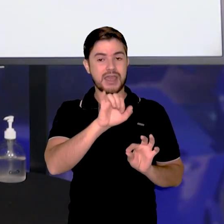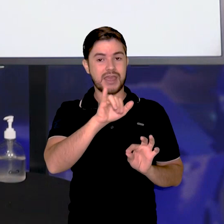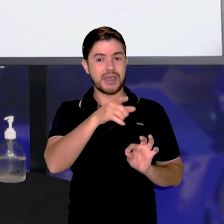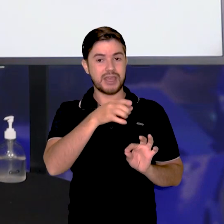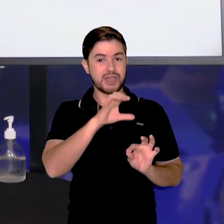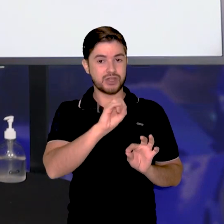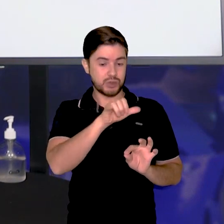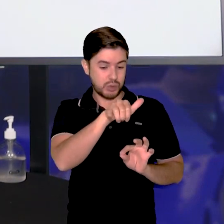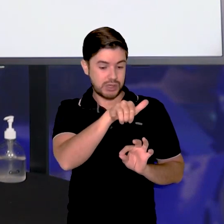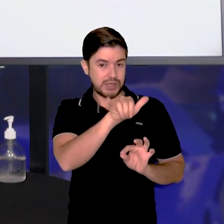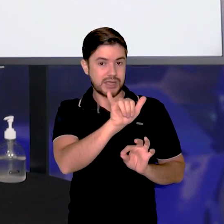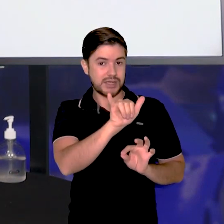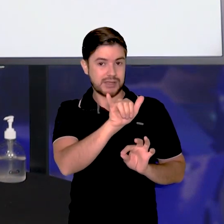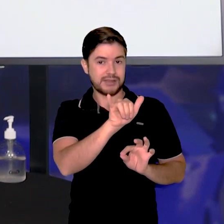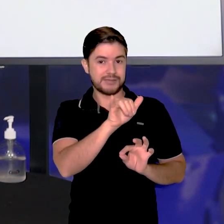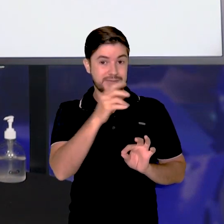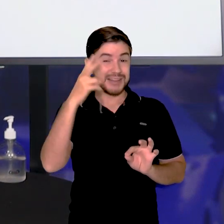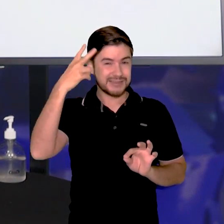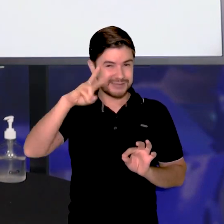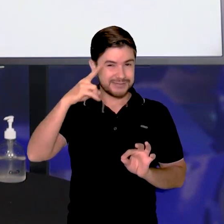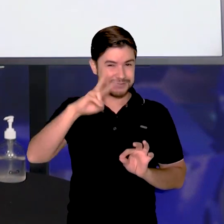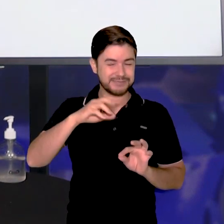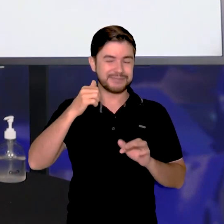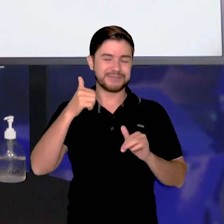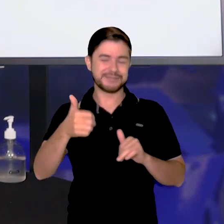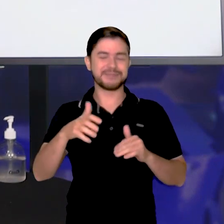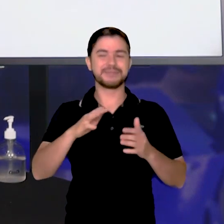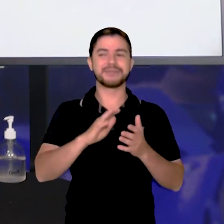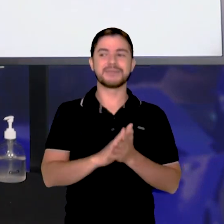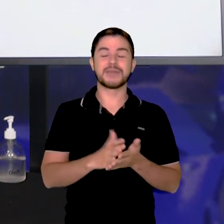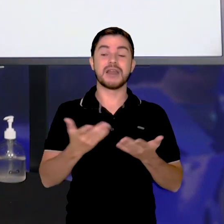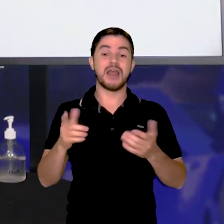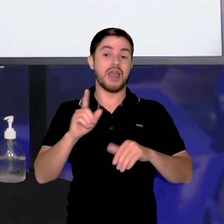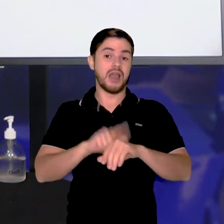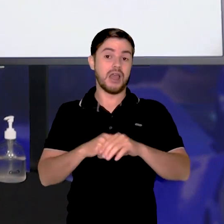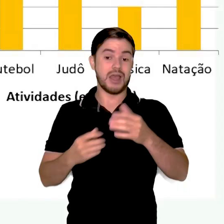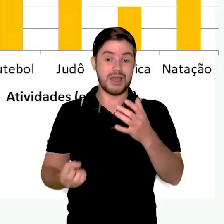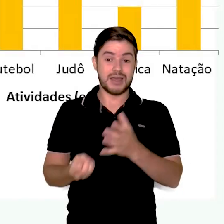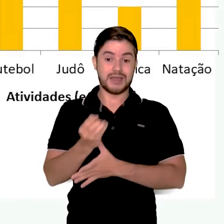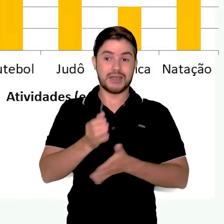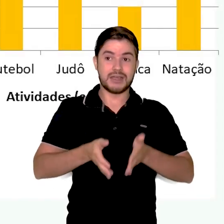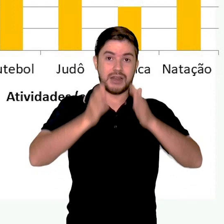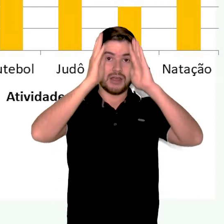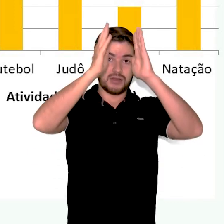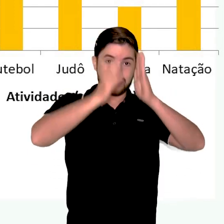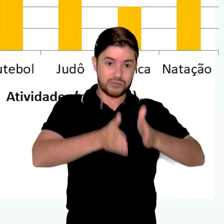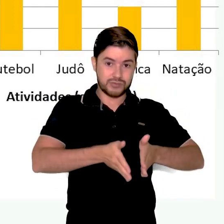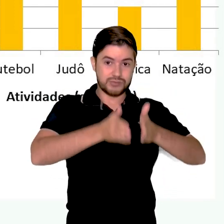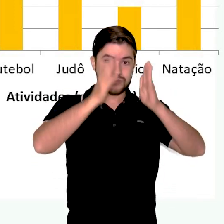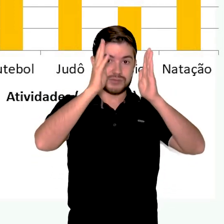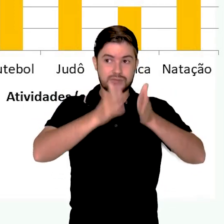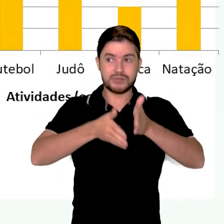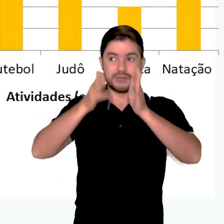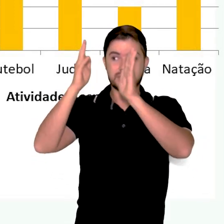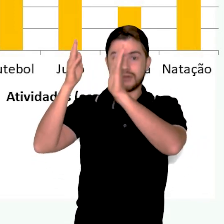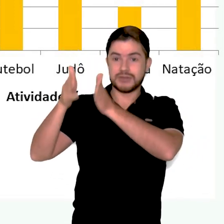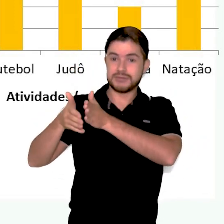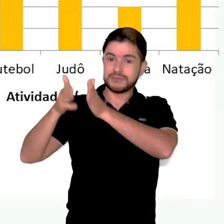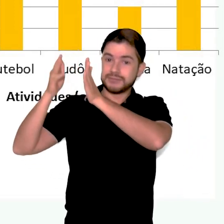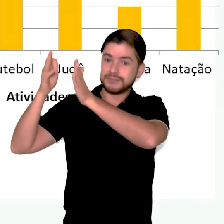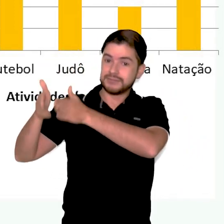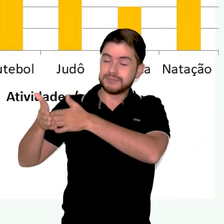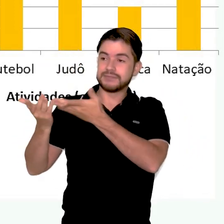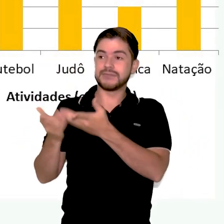tá ok? Quando eu construo o meu gráfico de colunas, o eixo X, a